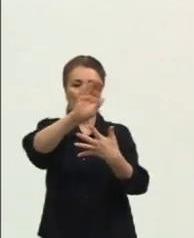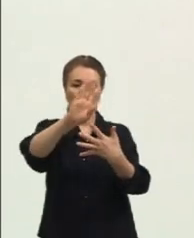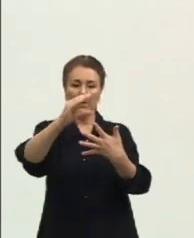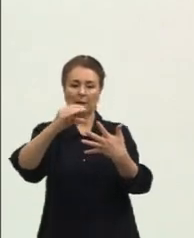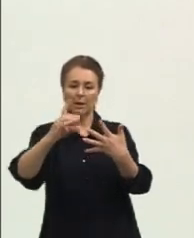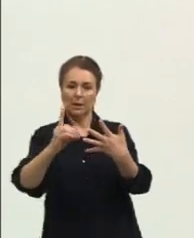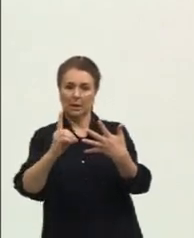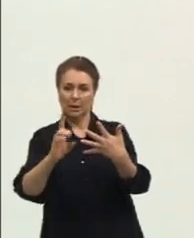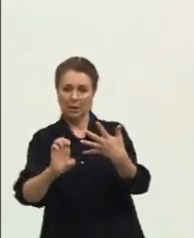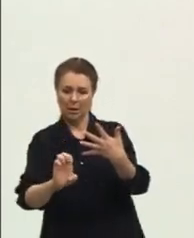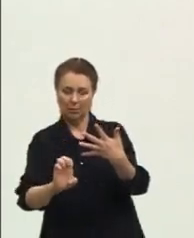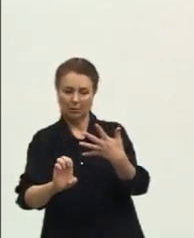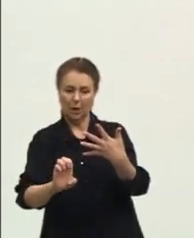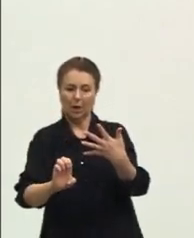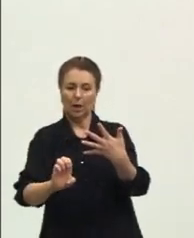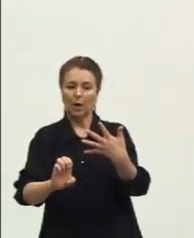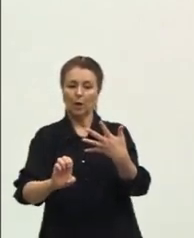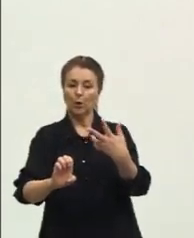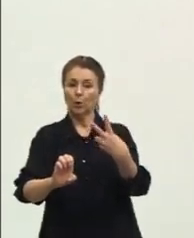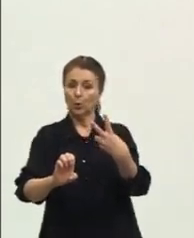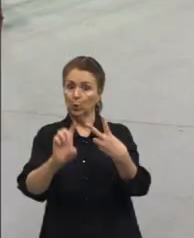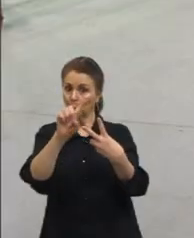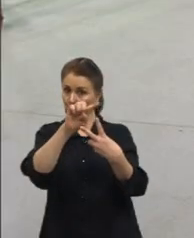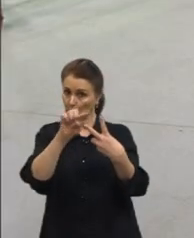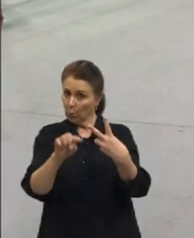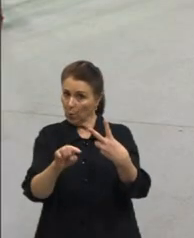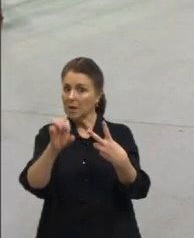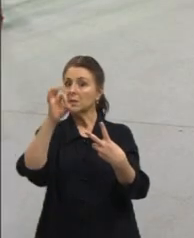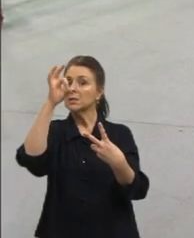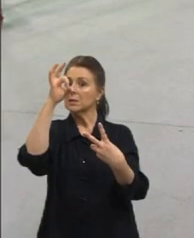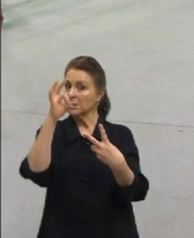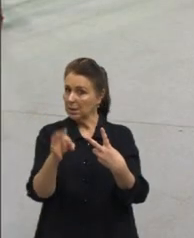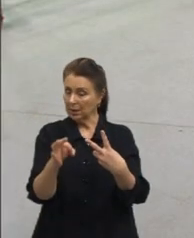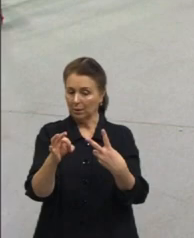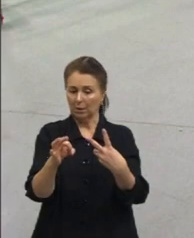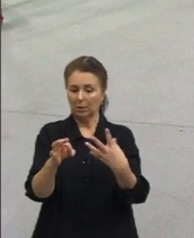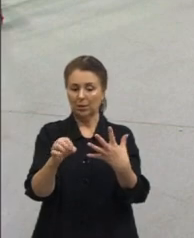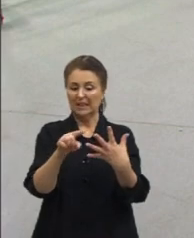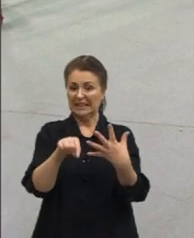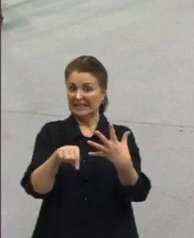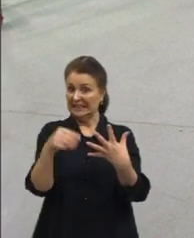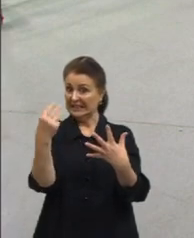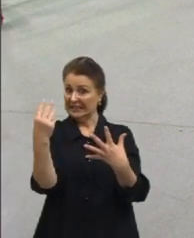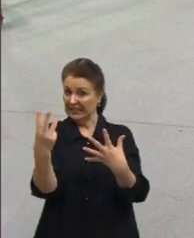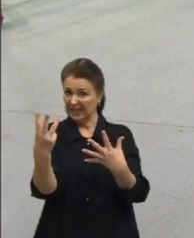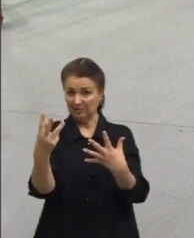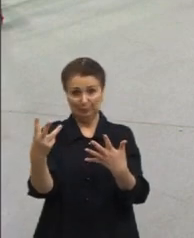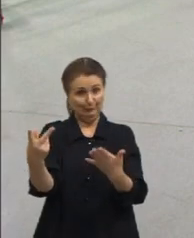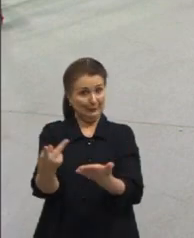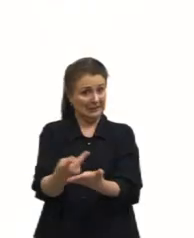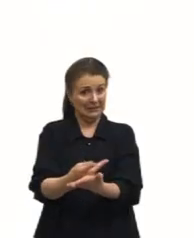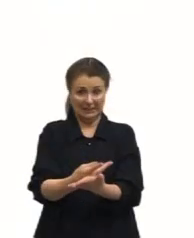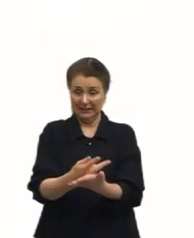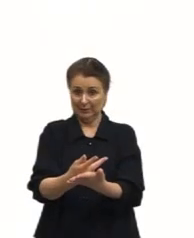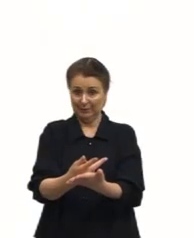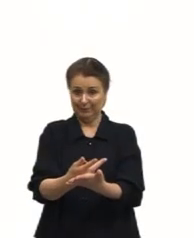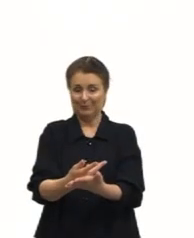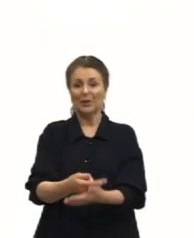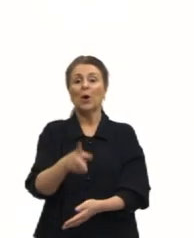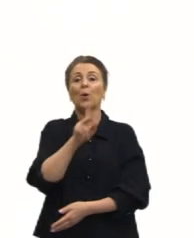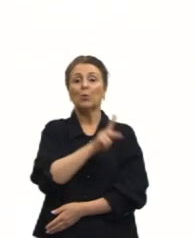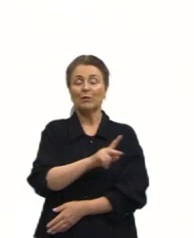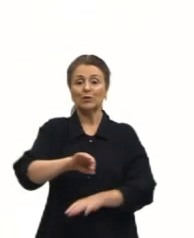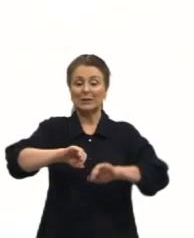né de acertar aquela questão isso mesmo e daí agora então só mostrar que eu separei um pouquinho pelos temas né